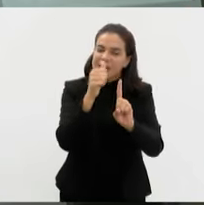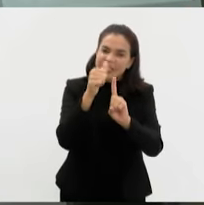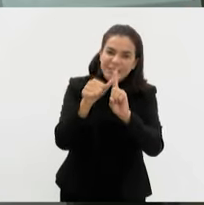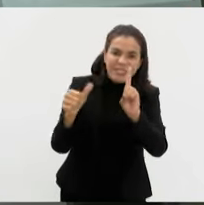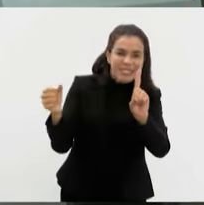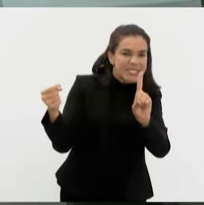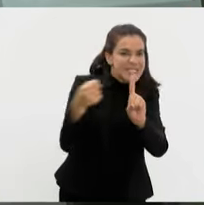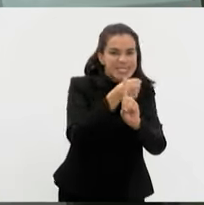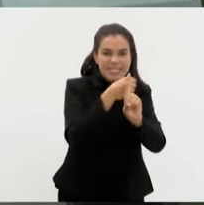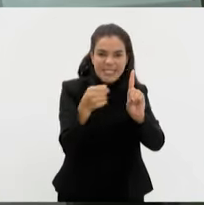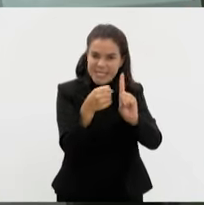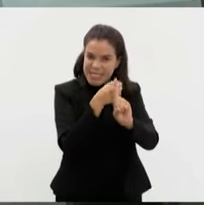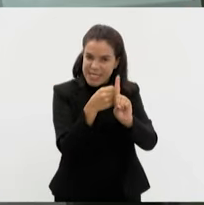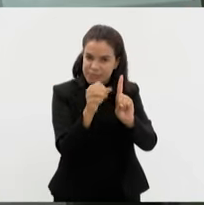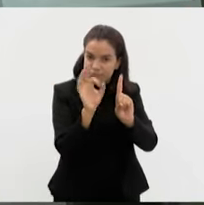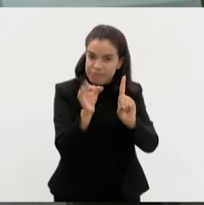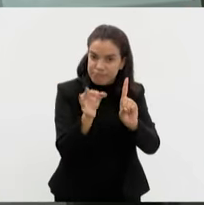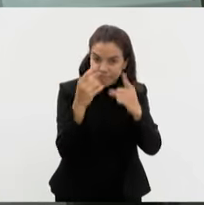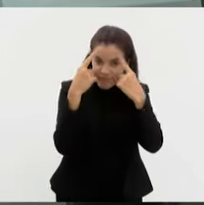mesmo?